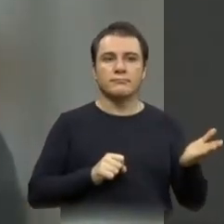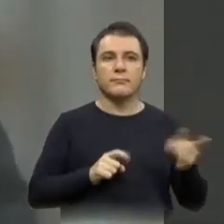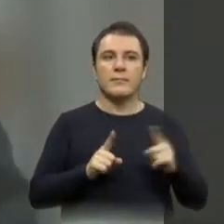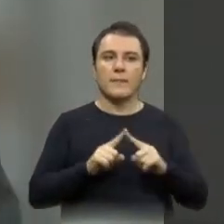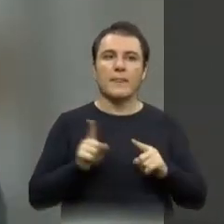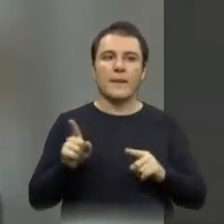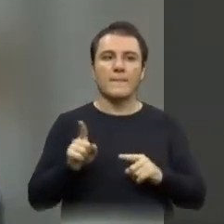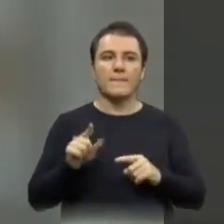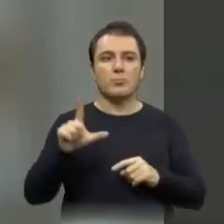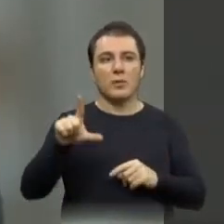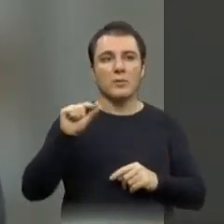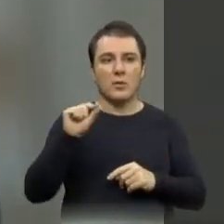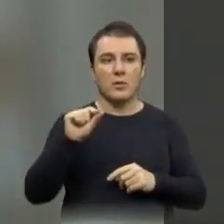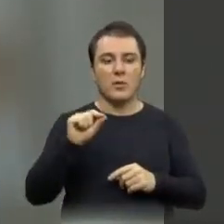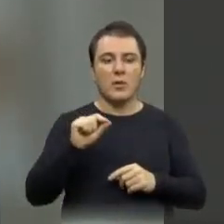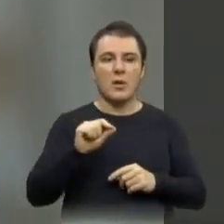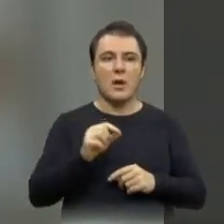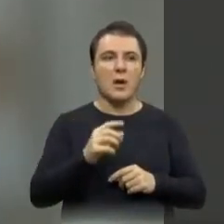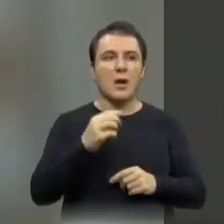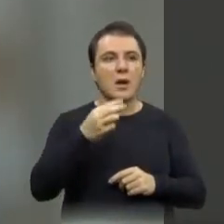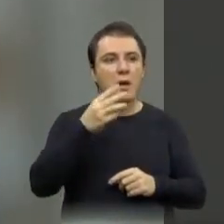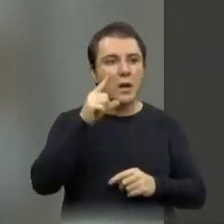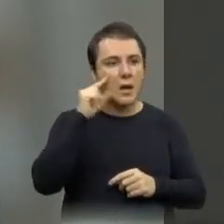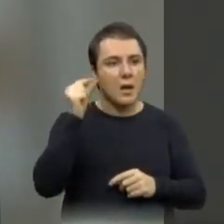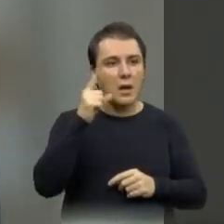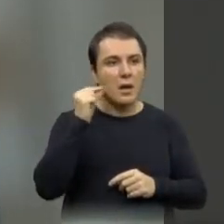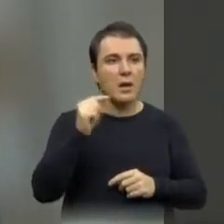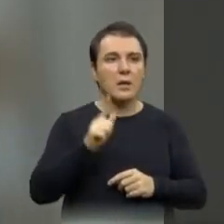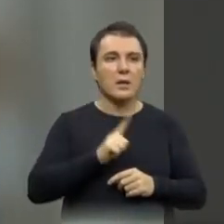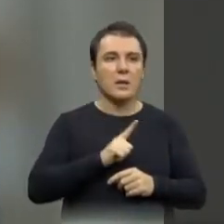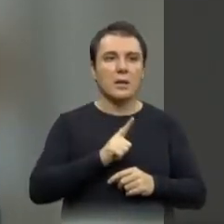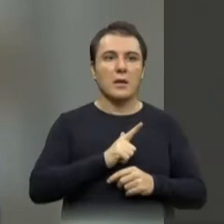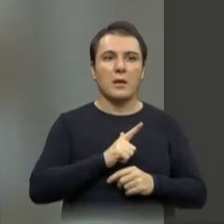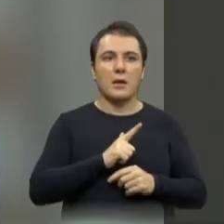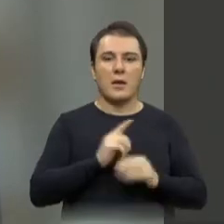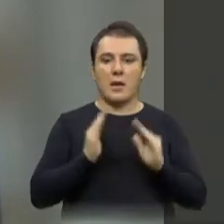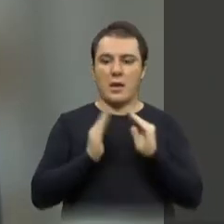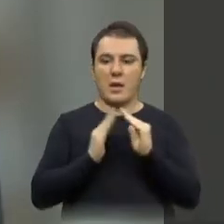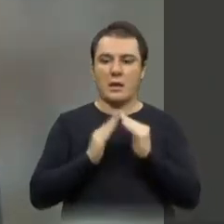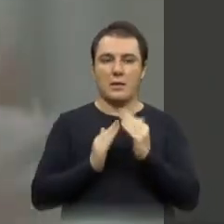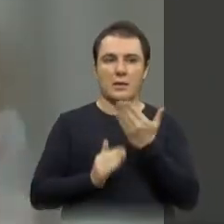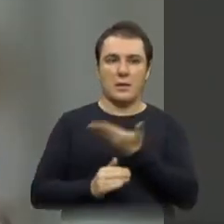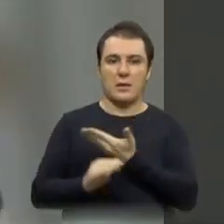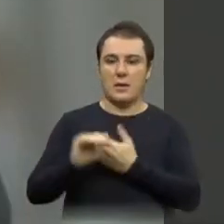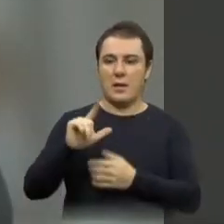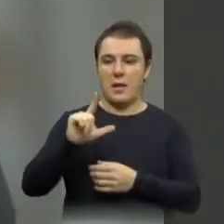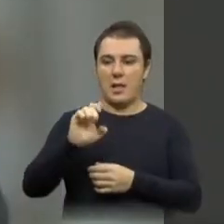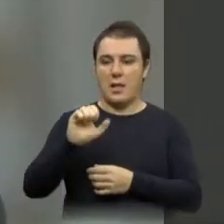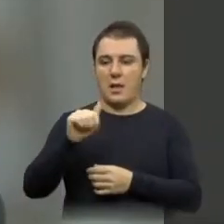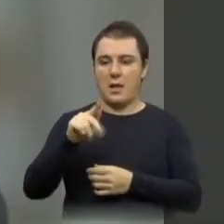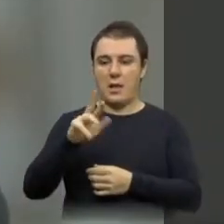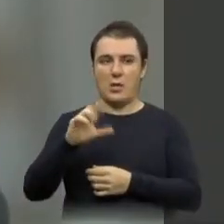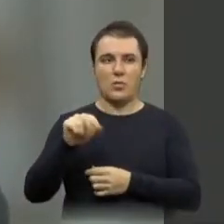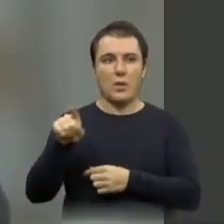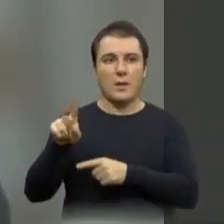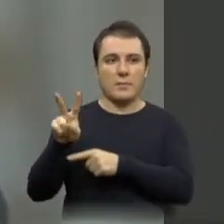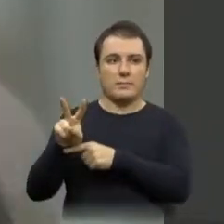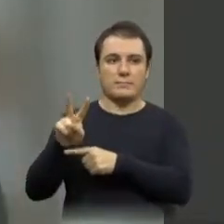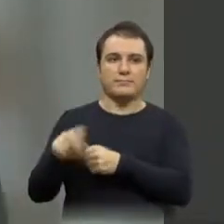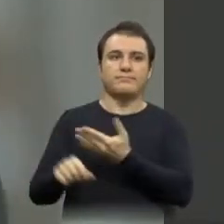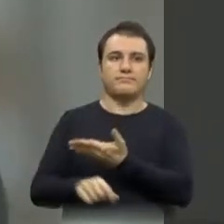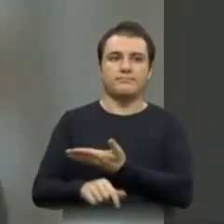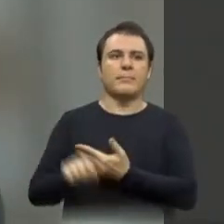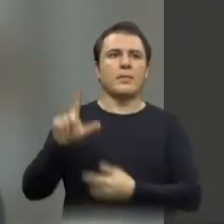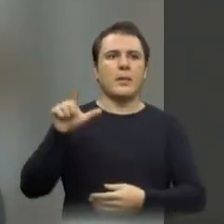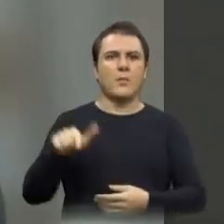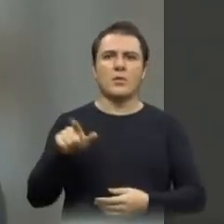Então, ele optou por salvar os gatinhos, que inclusive estão na casa do próprio Leandro Tartarini, sendo cuidado por ele. E ele